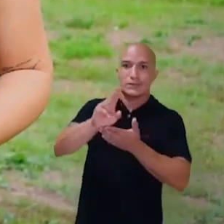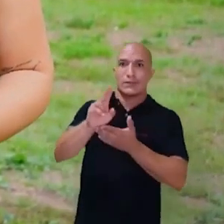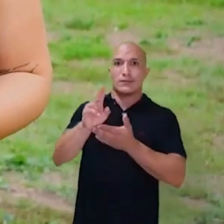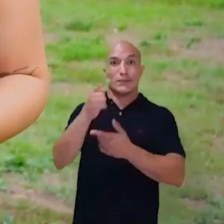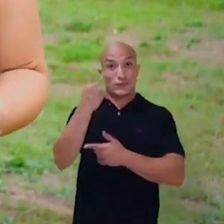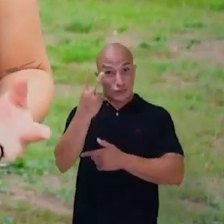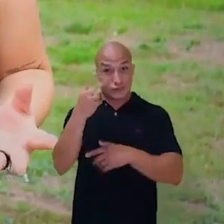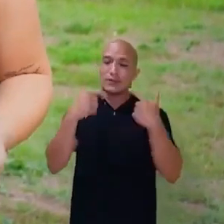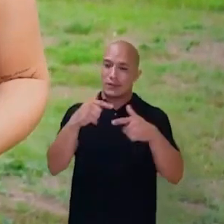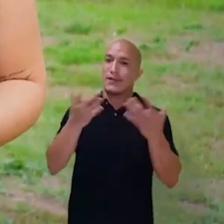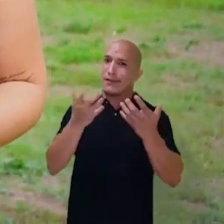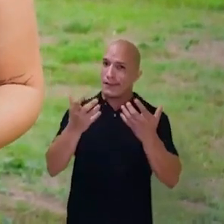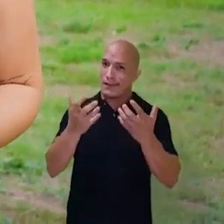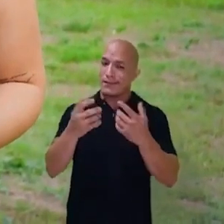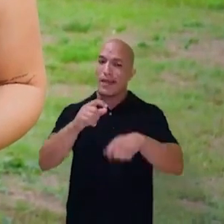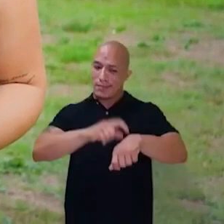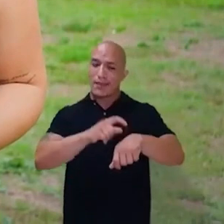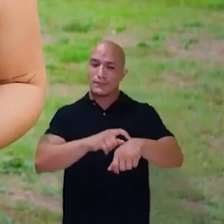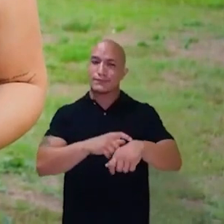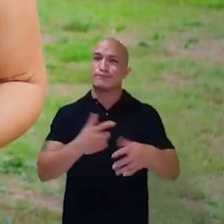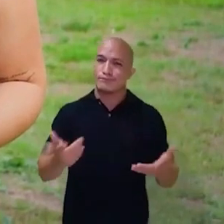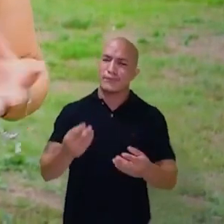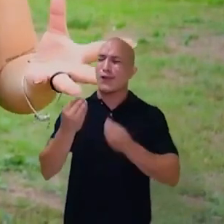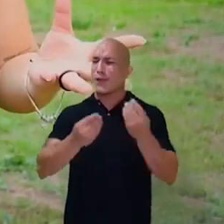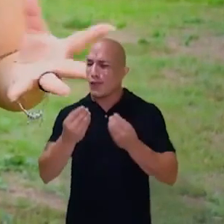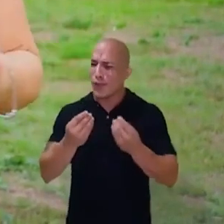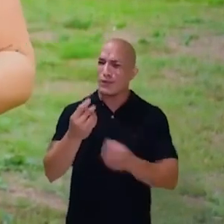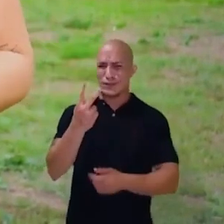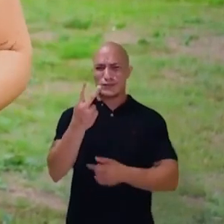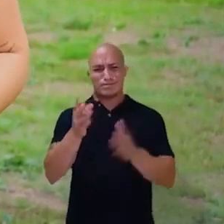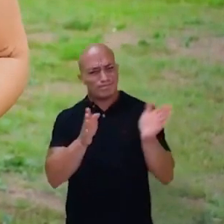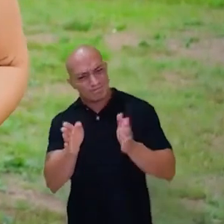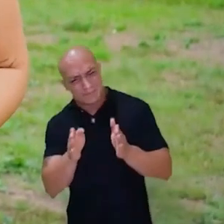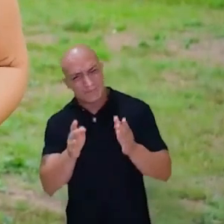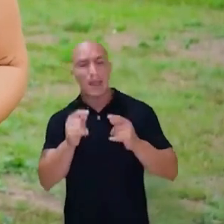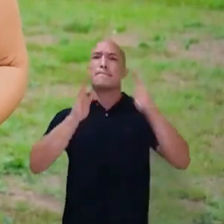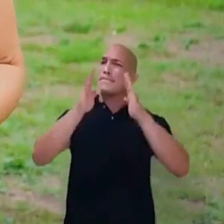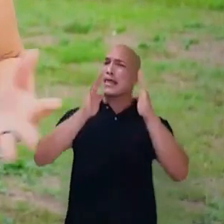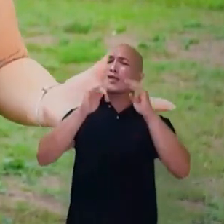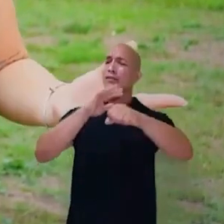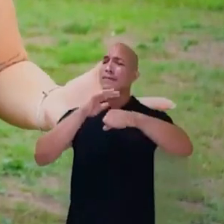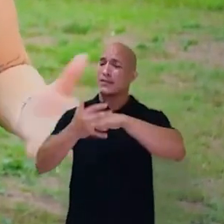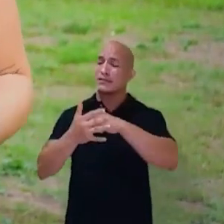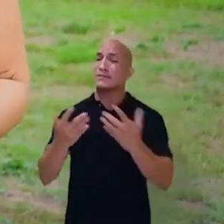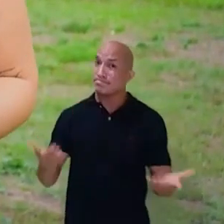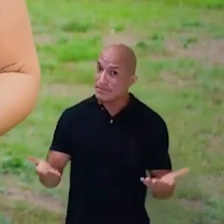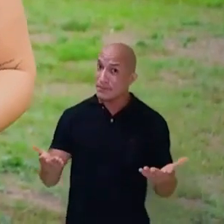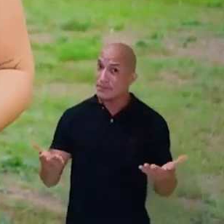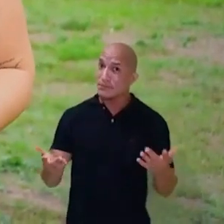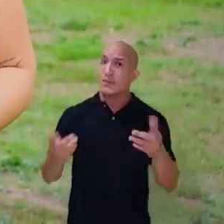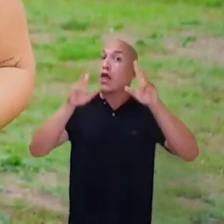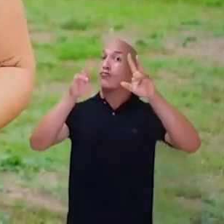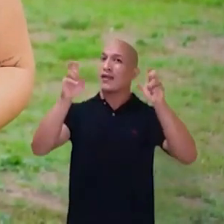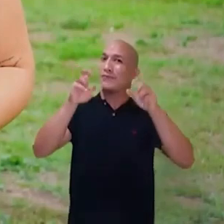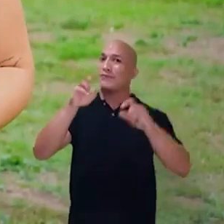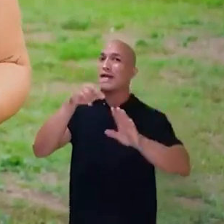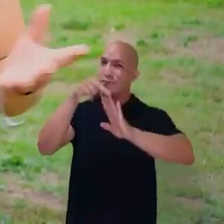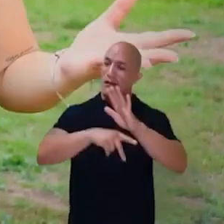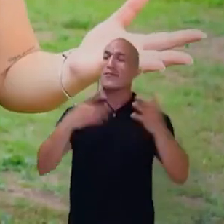as obrigações da vida acadêmica. Um assunto que muitas alunas convivem e esse é um tema de uma pesquisa realizada aqui na